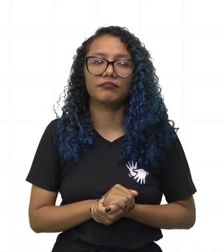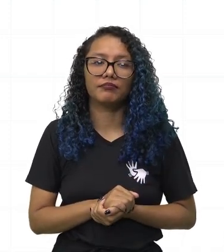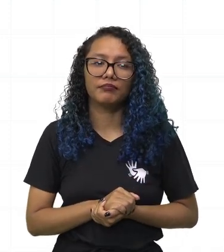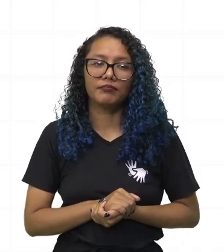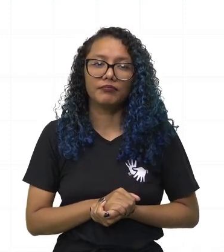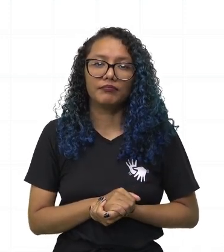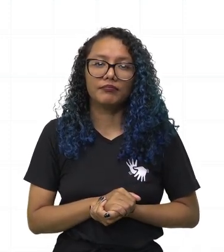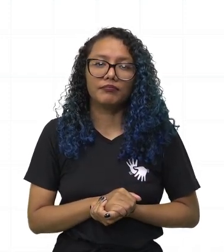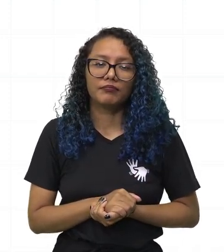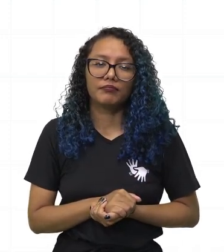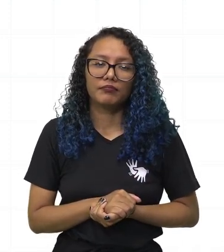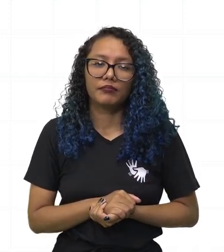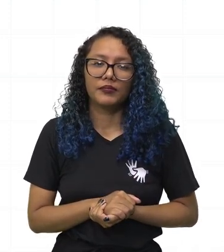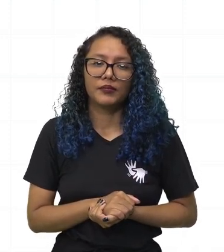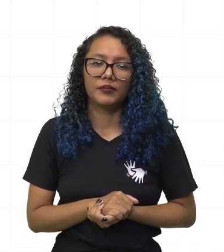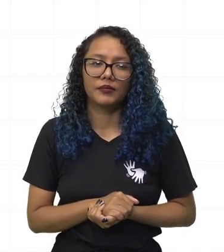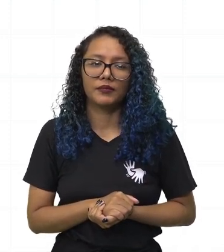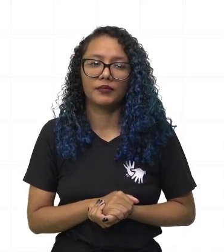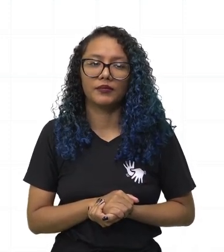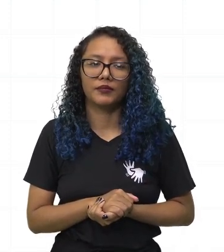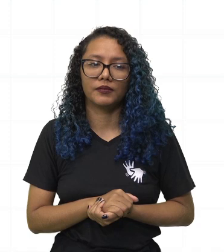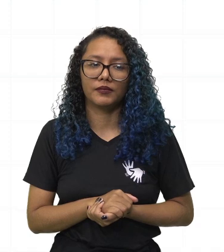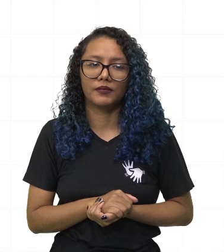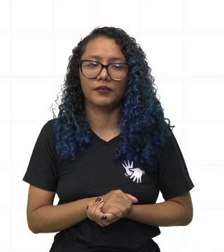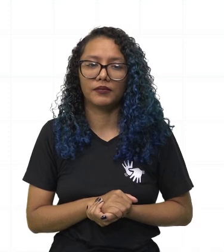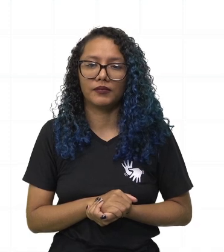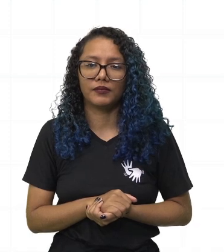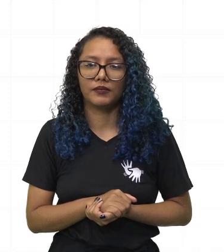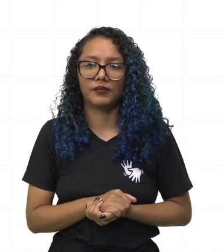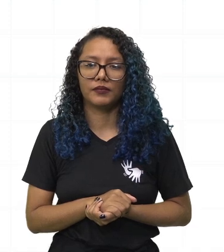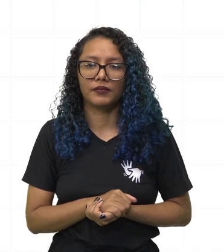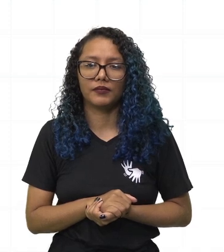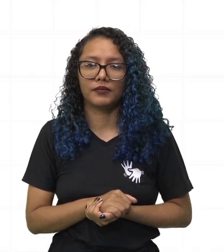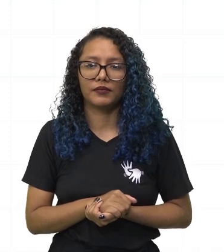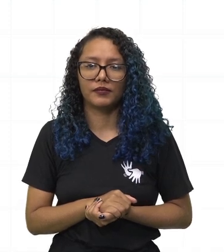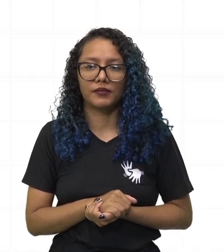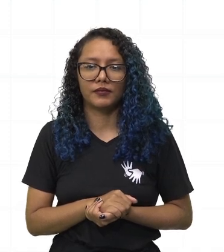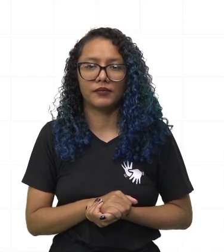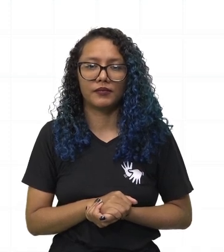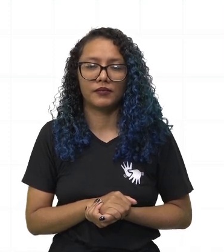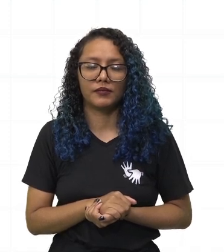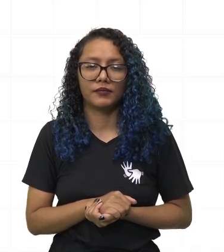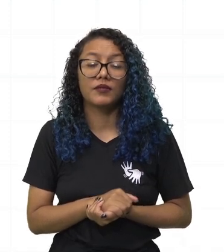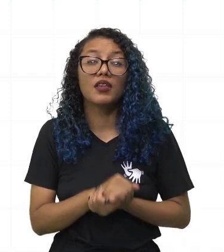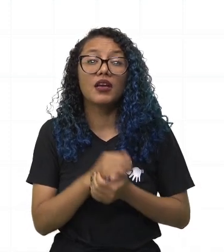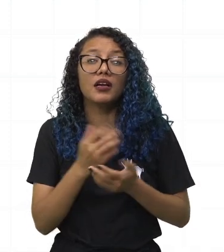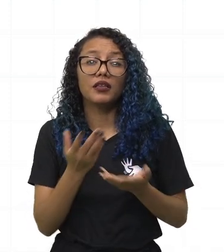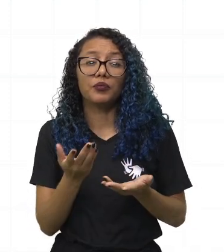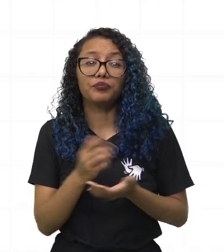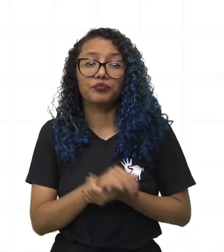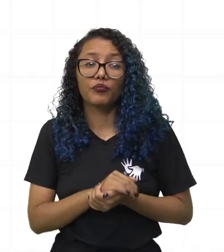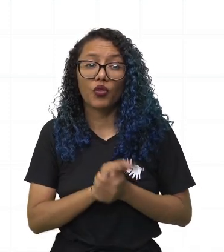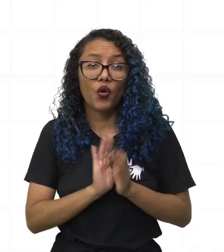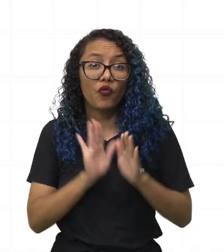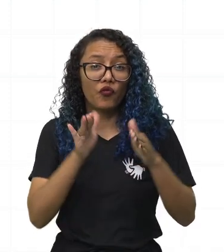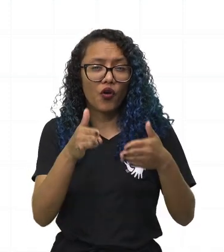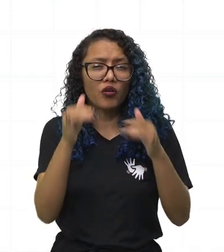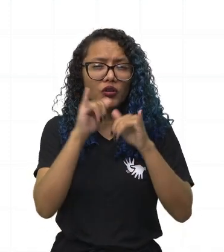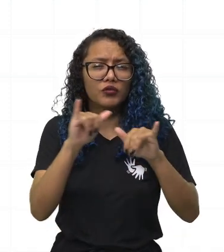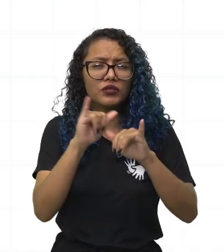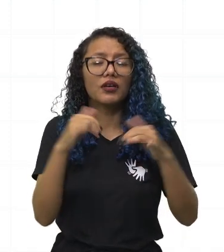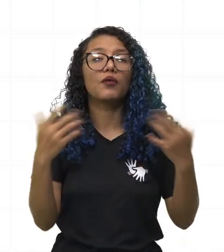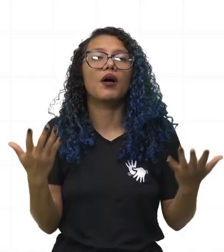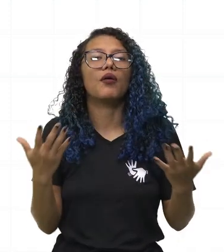Casuíro. Muito bem. Então vejam aqui que agora essa notícia, ele foca o quê? Na solução,